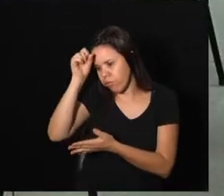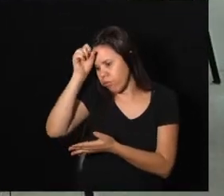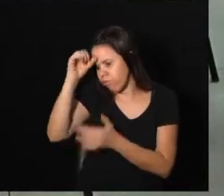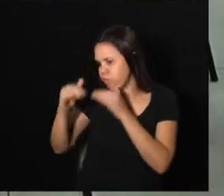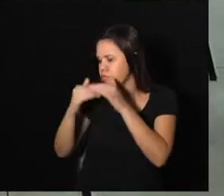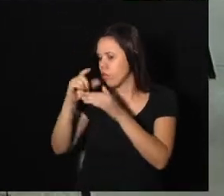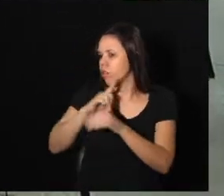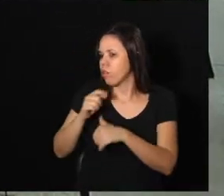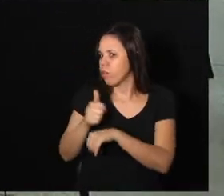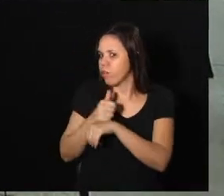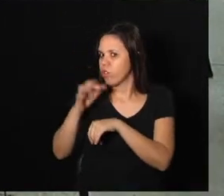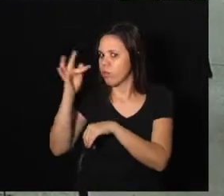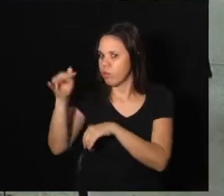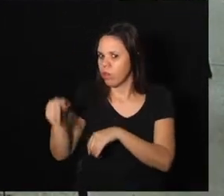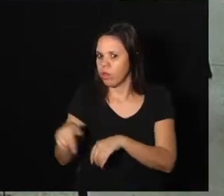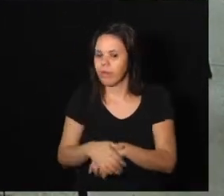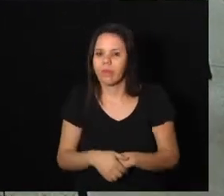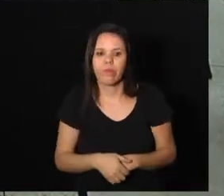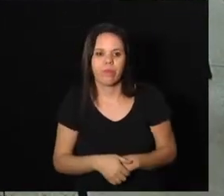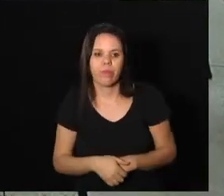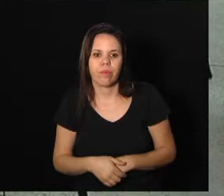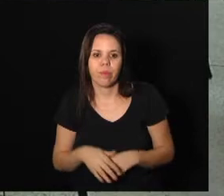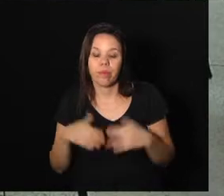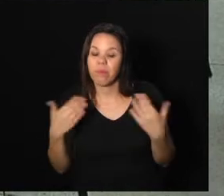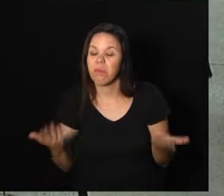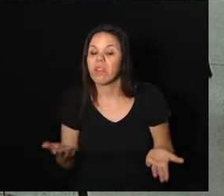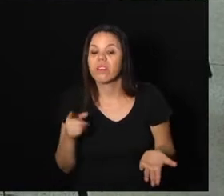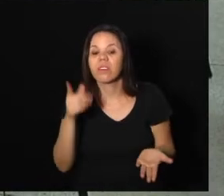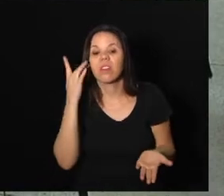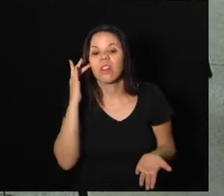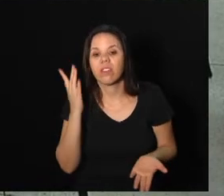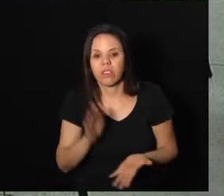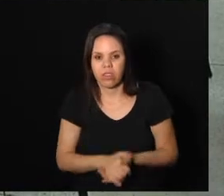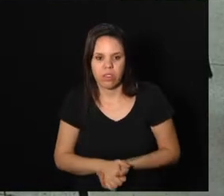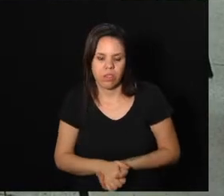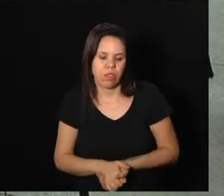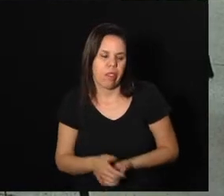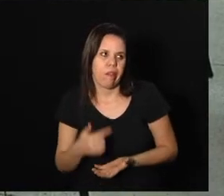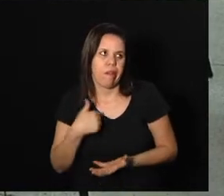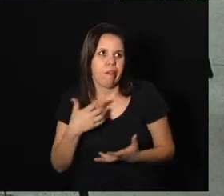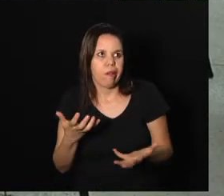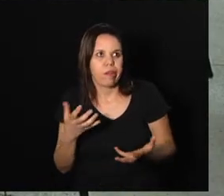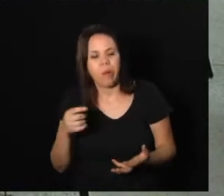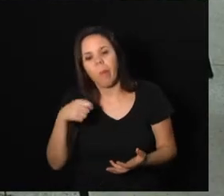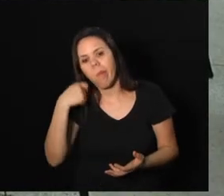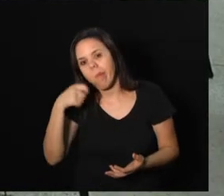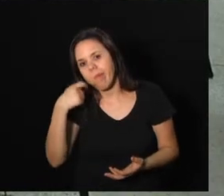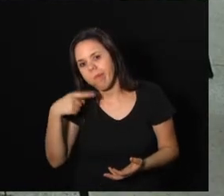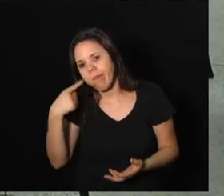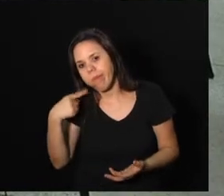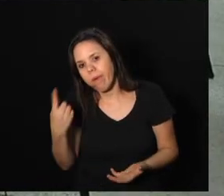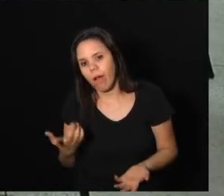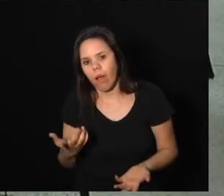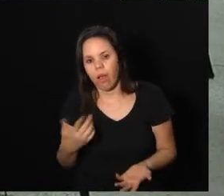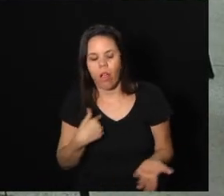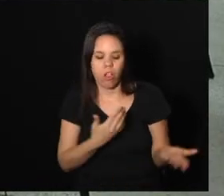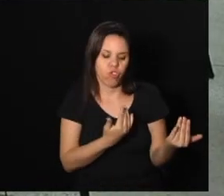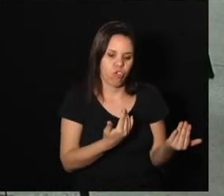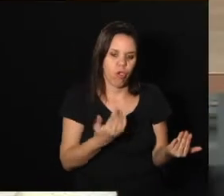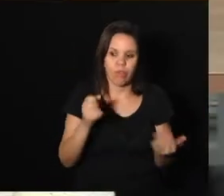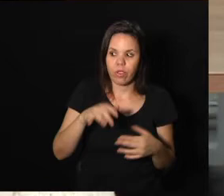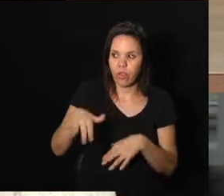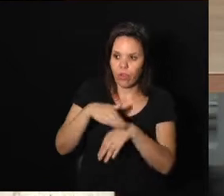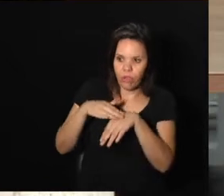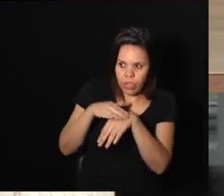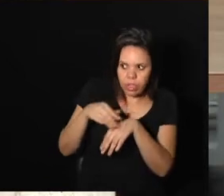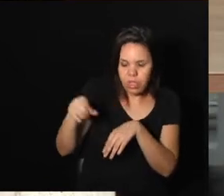uma profissão futura em relação àquilo. Agora, Mariana, vale a pena, por exemplo, eu quero ser um advogado, o jovem falar com profissionais da